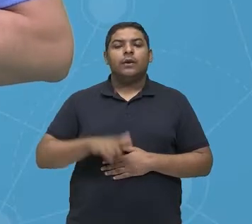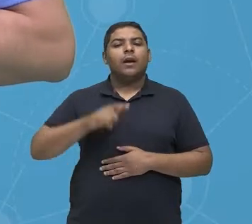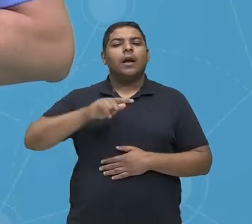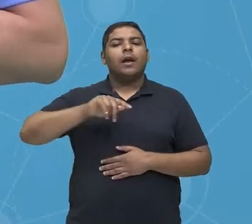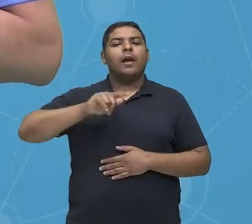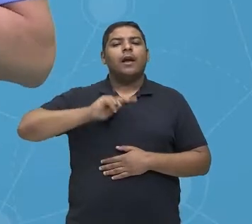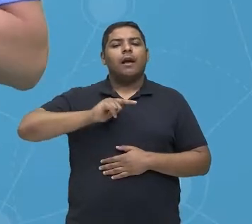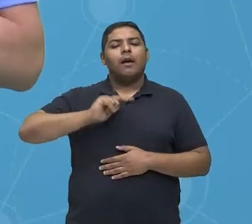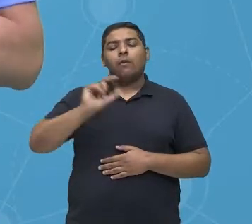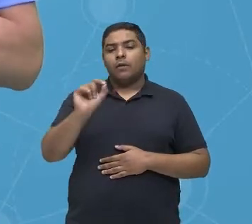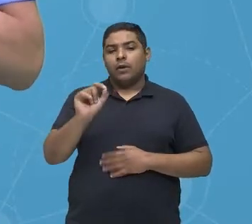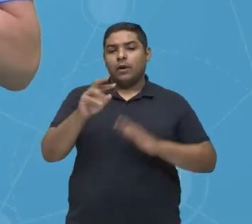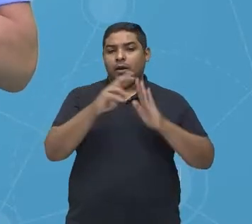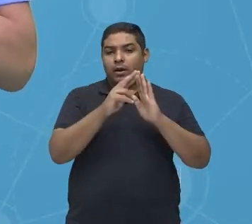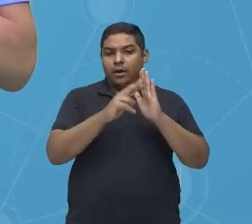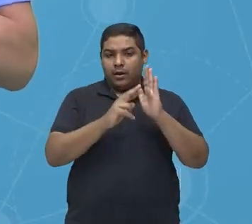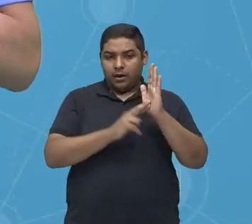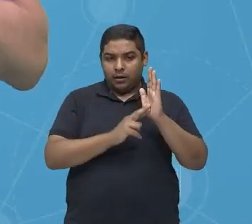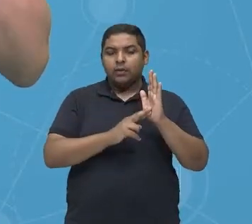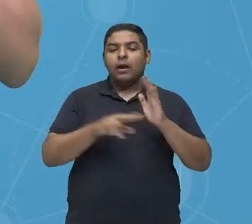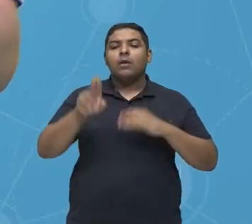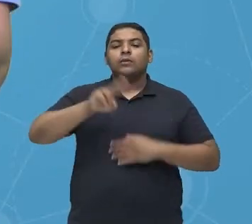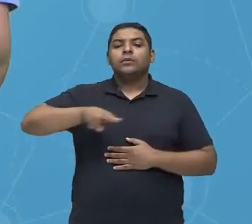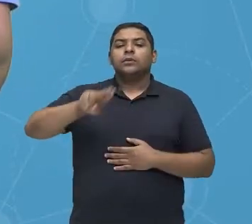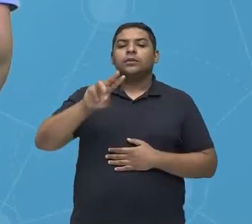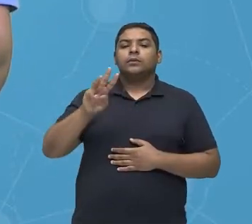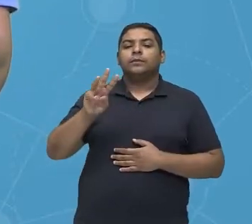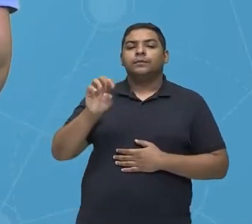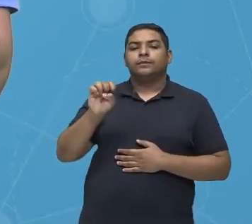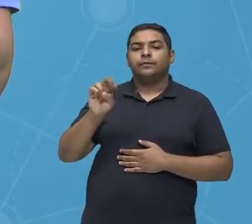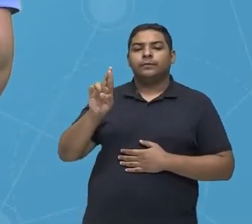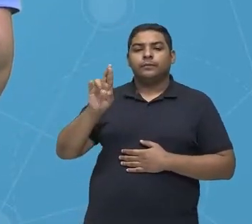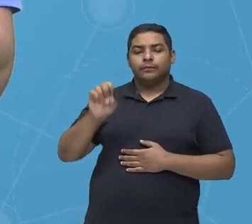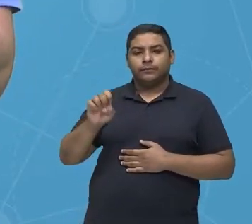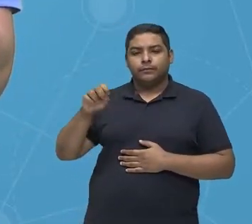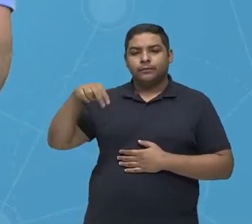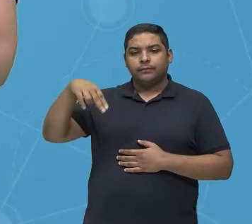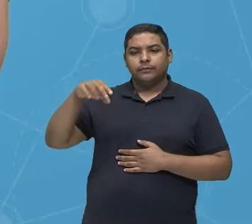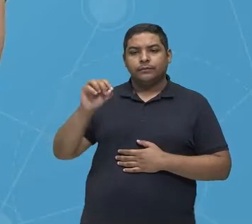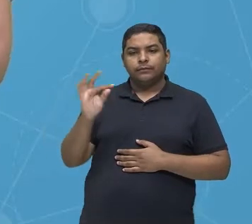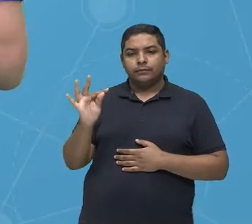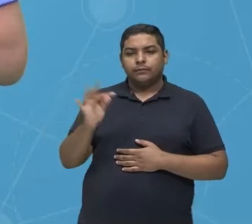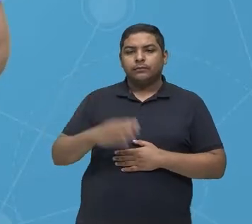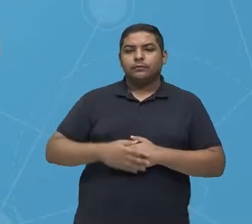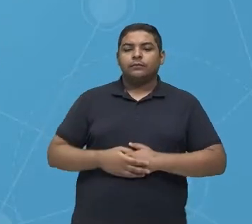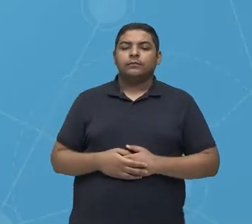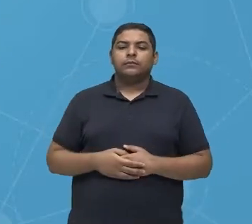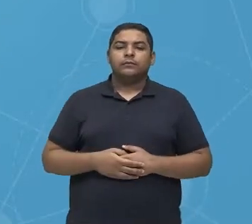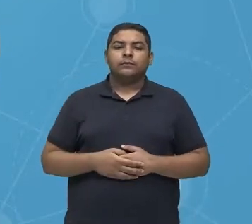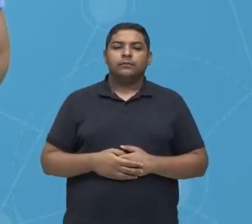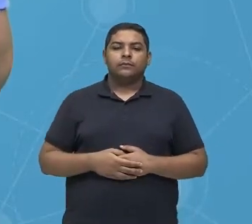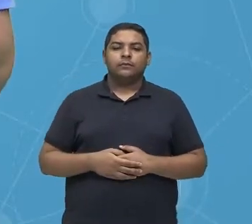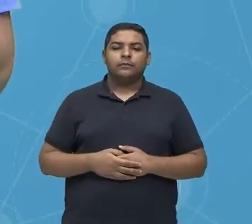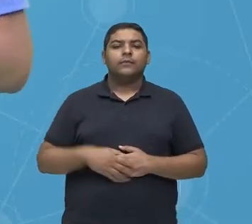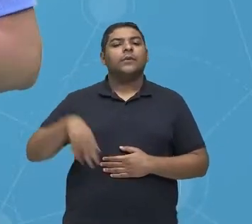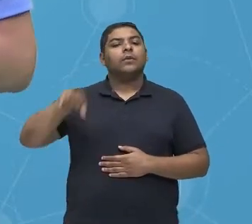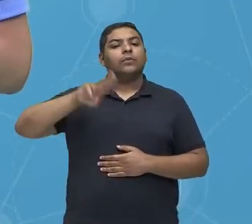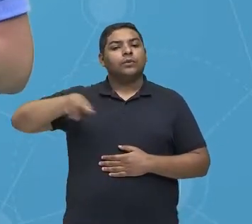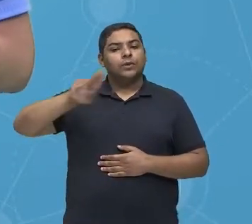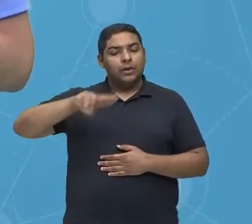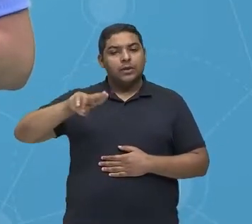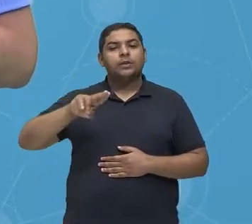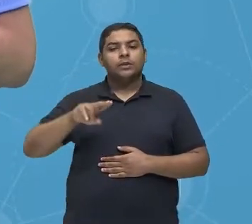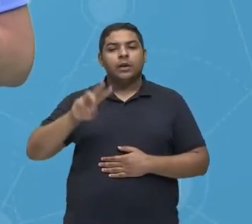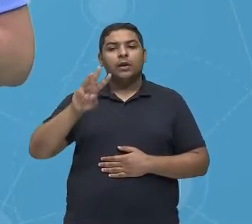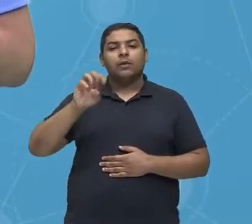então, eu vou utilizar sempre o were. Então, o you, embora eu esteja falando de você e não de vocês, eu vou optar sempre, vou utilizar